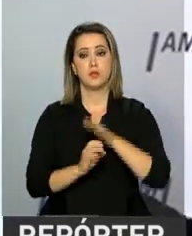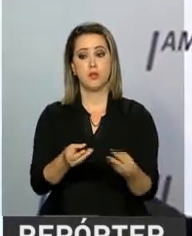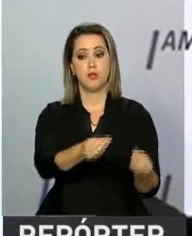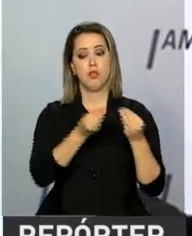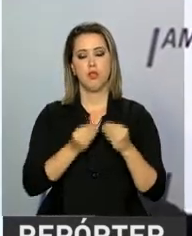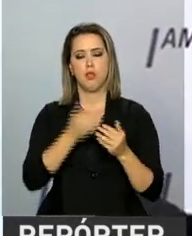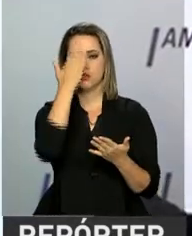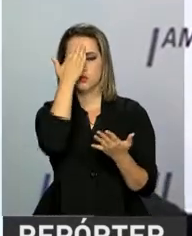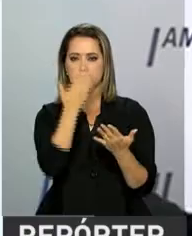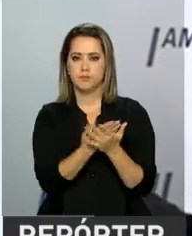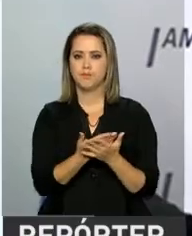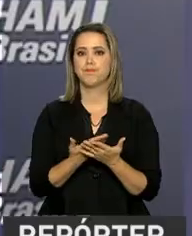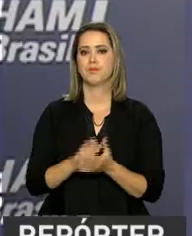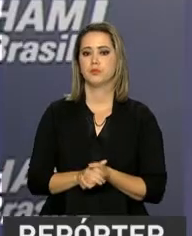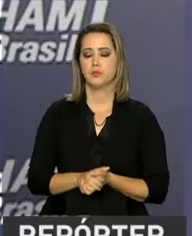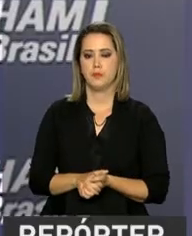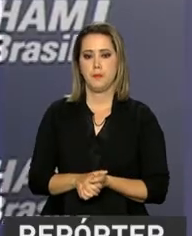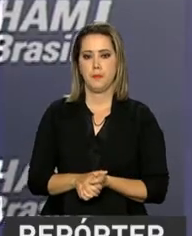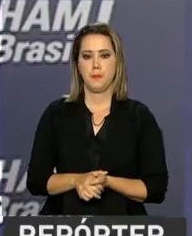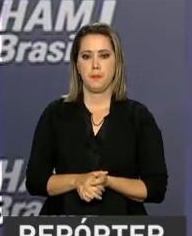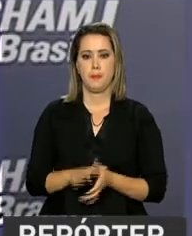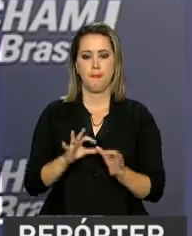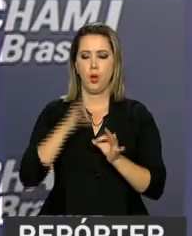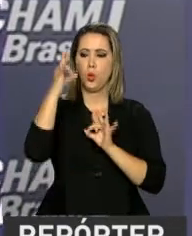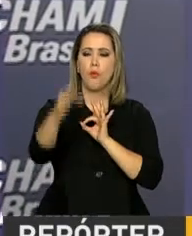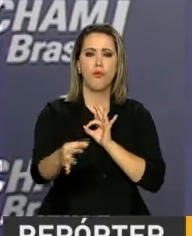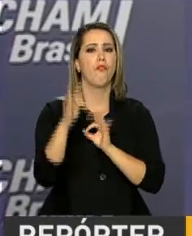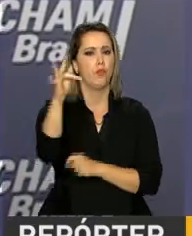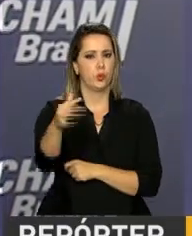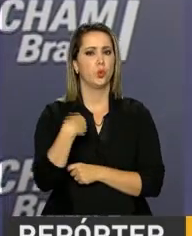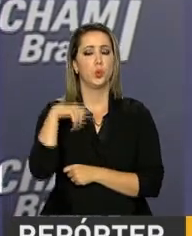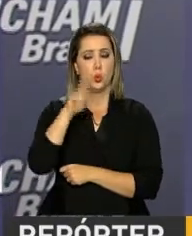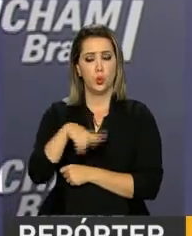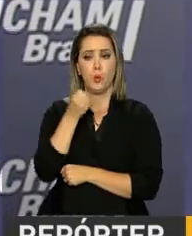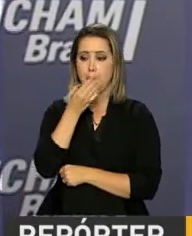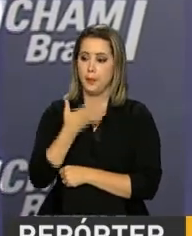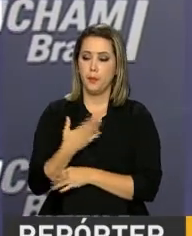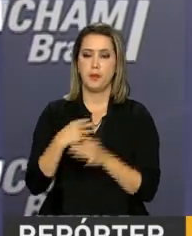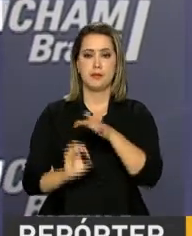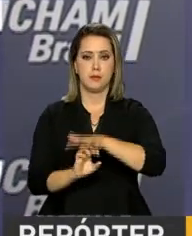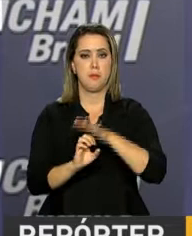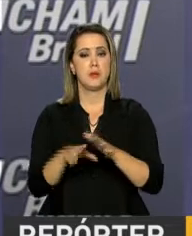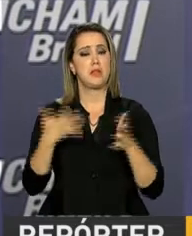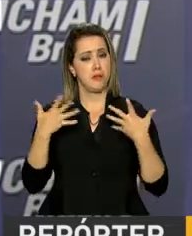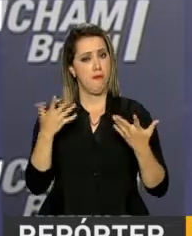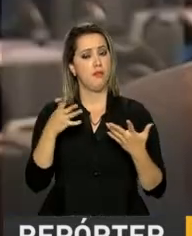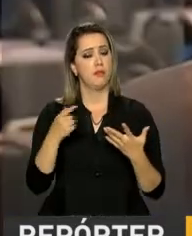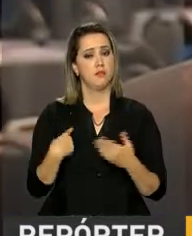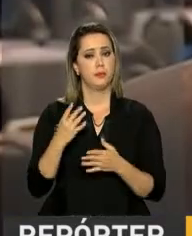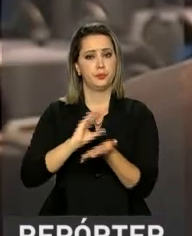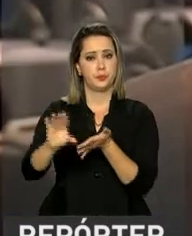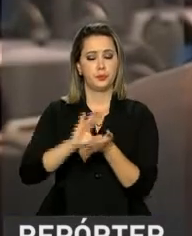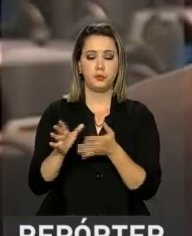traz confiança e otimismo ao mercado. No longo prazo, as perspectivas são muito positivas e o empresariado, em geral, está bastante animado para